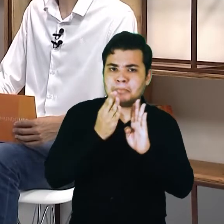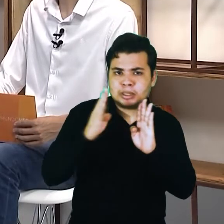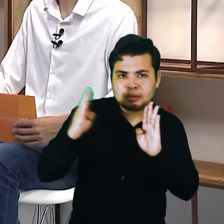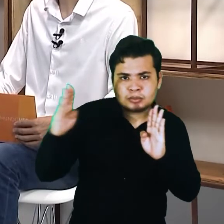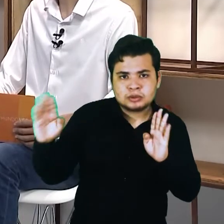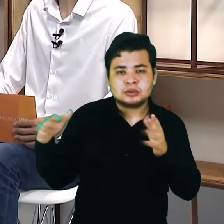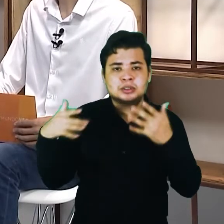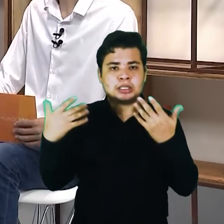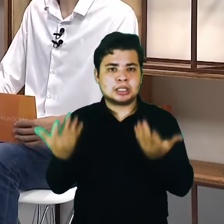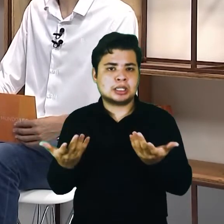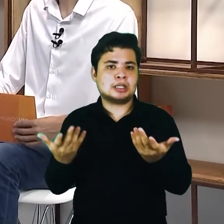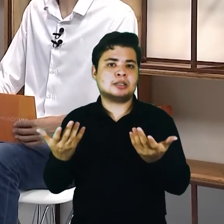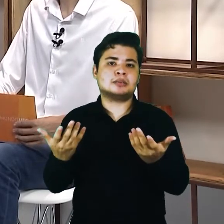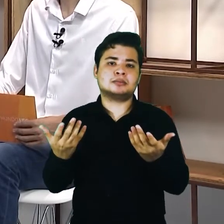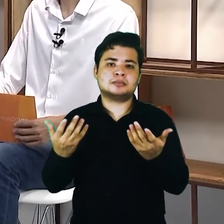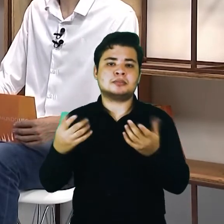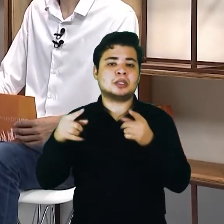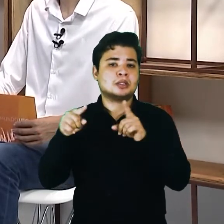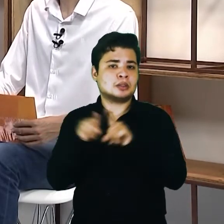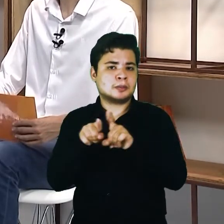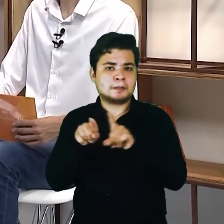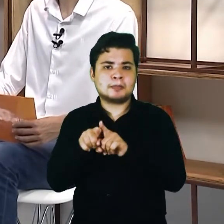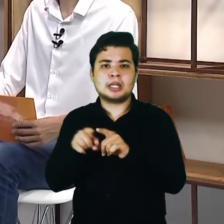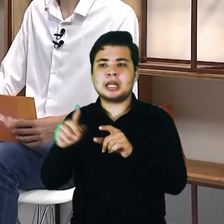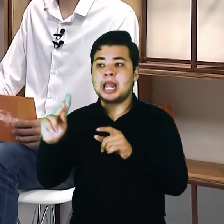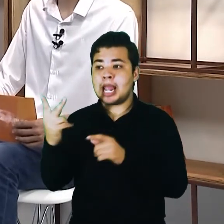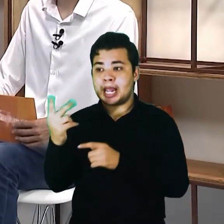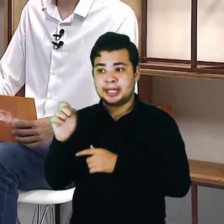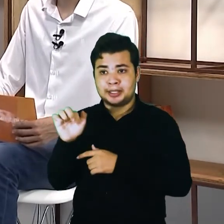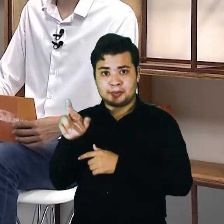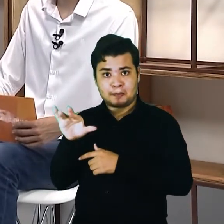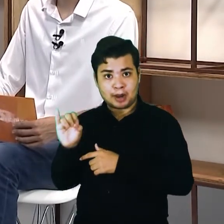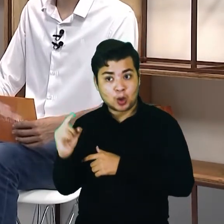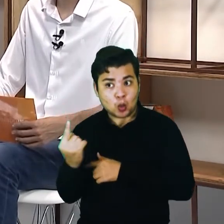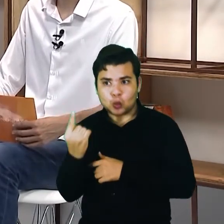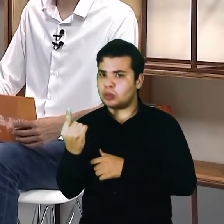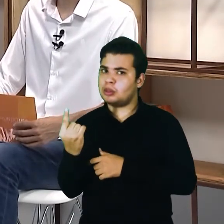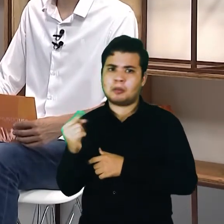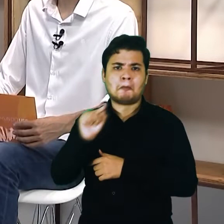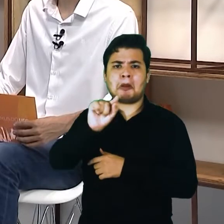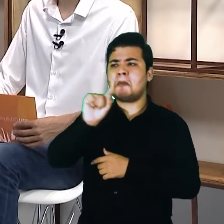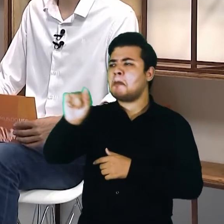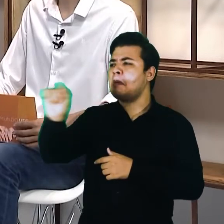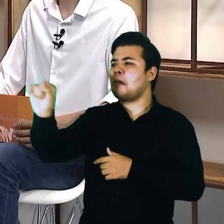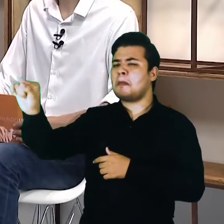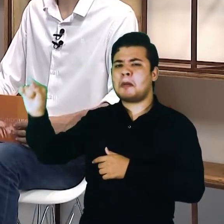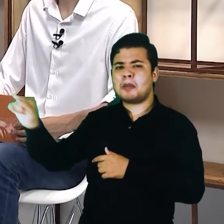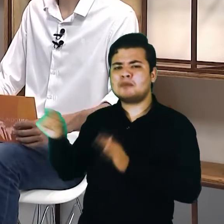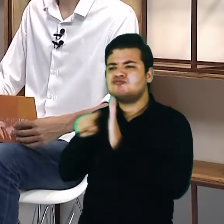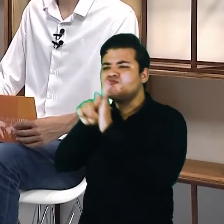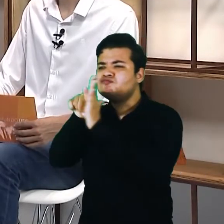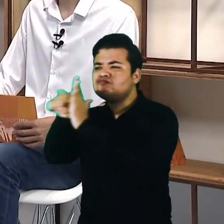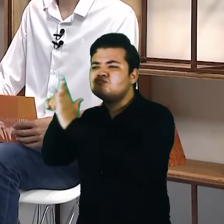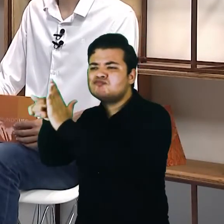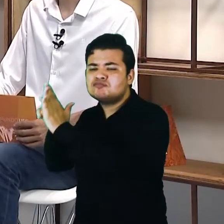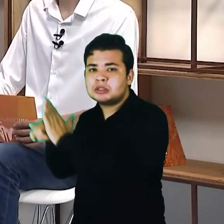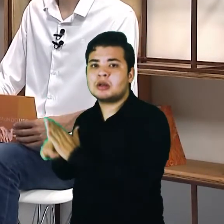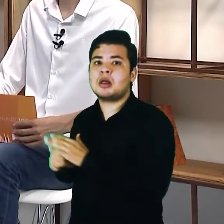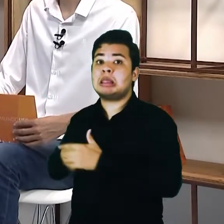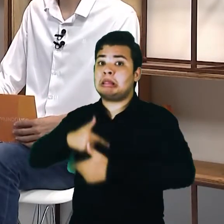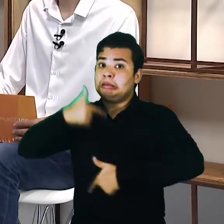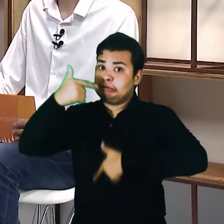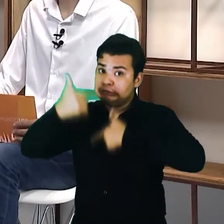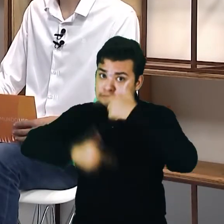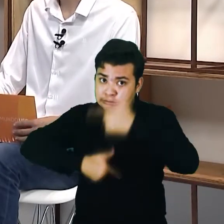de biblioteca, de consulta a outros herbários também. É um trabalho longo, penoso,